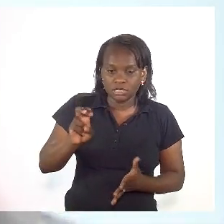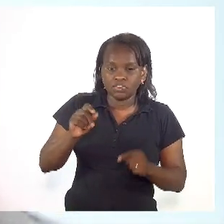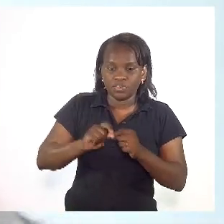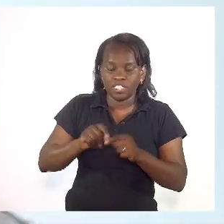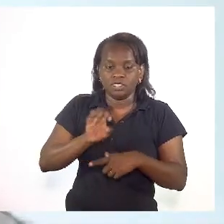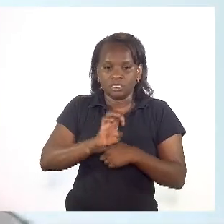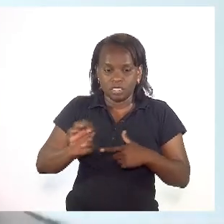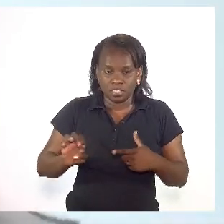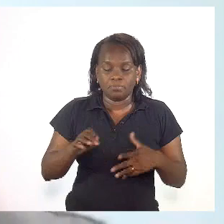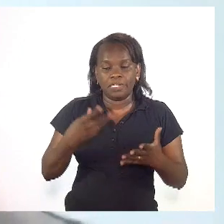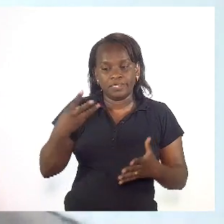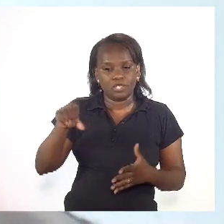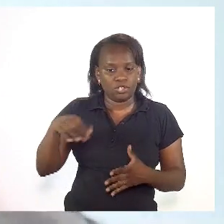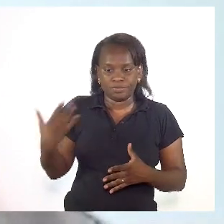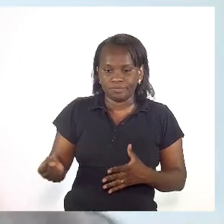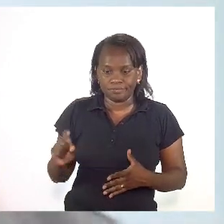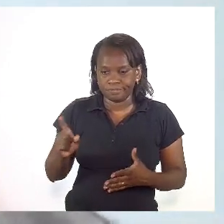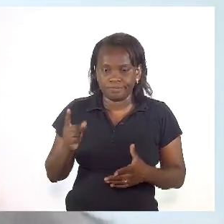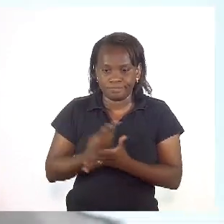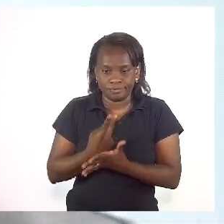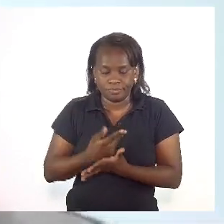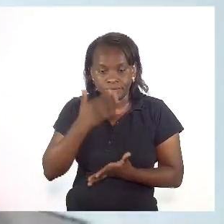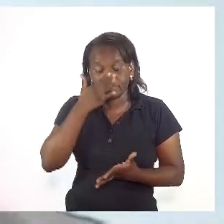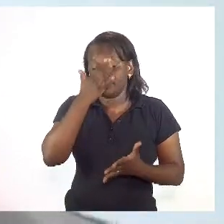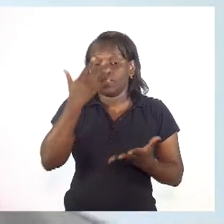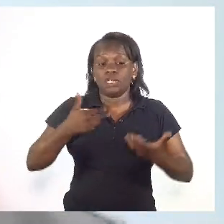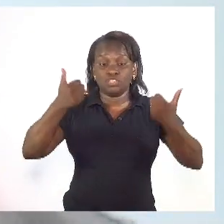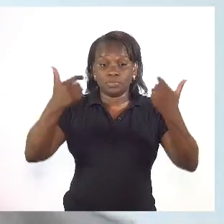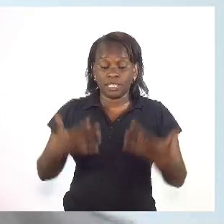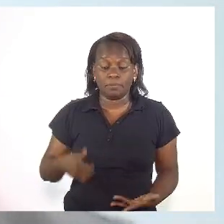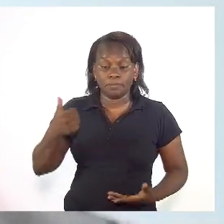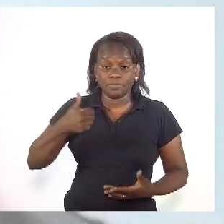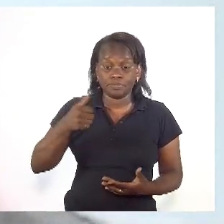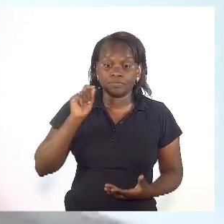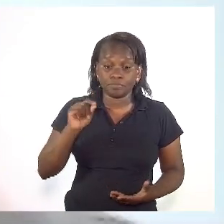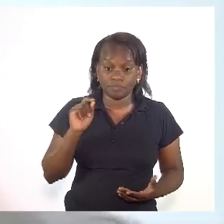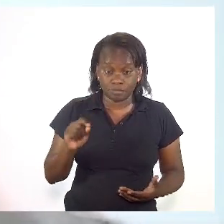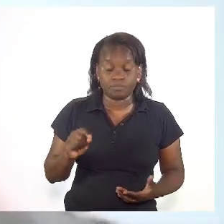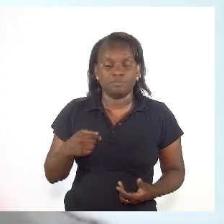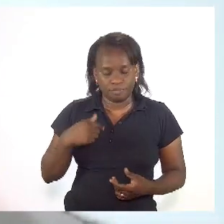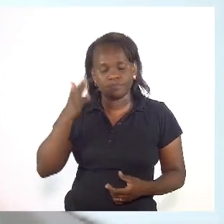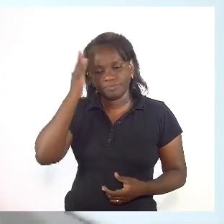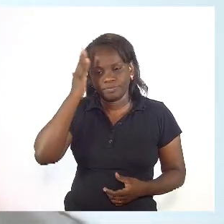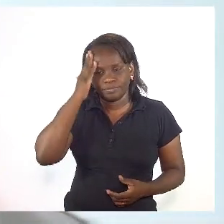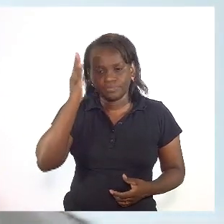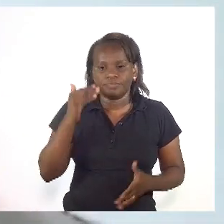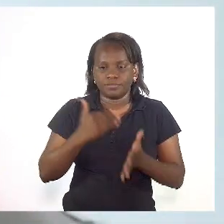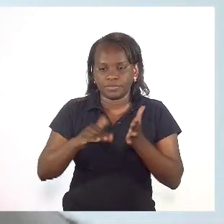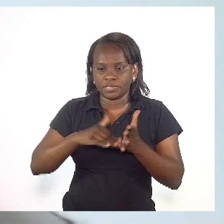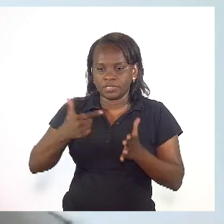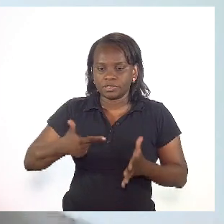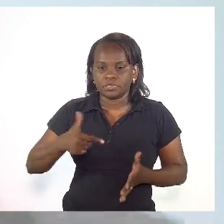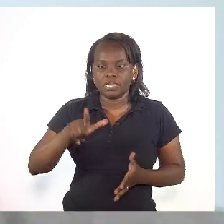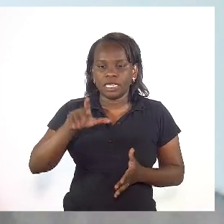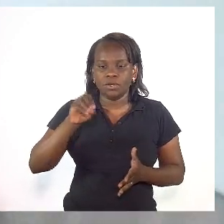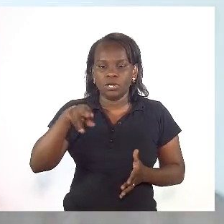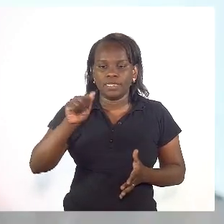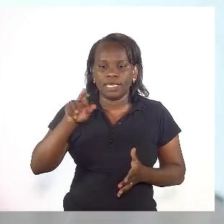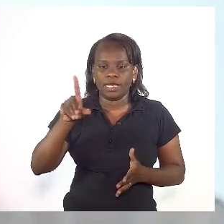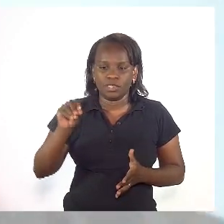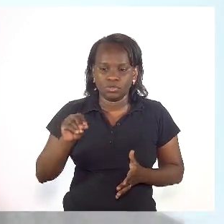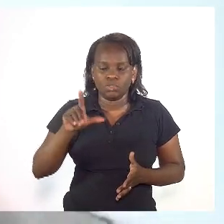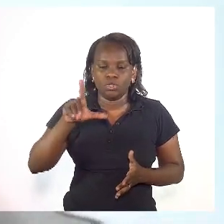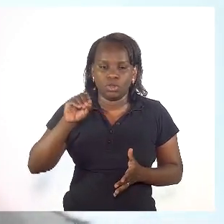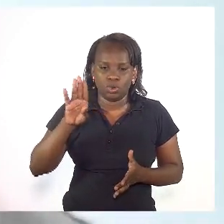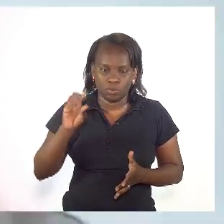Executivo. Eu quero dizer, em primeiro lugar, que reconheço, subsecretário Leonardo Lobo, pela exposição